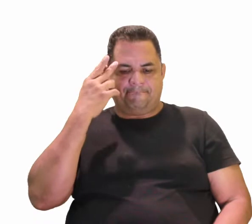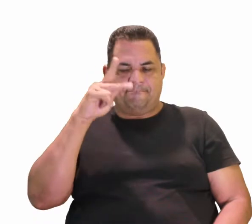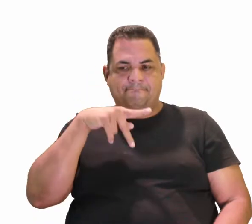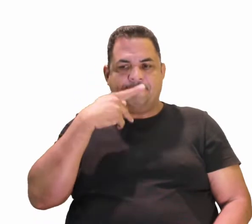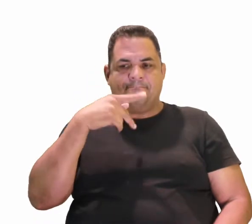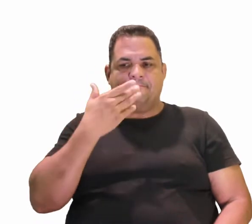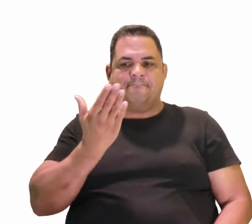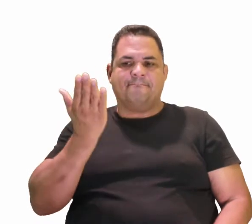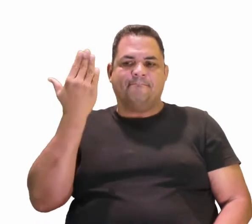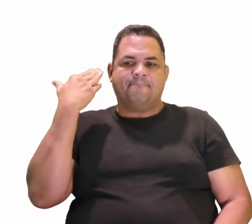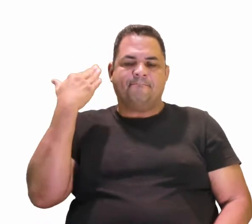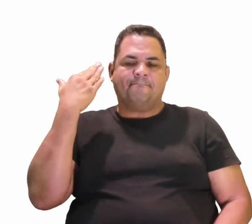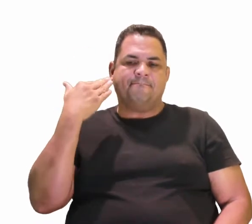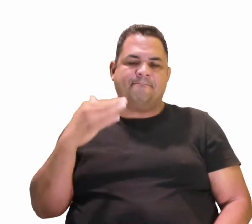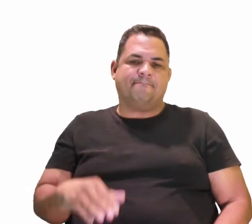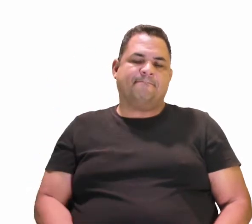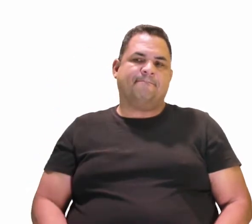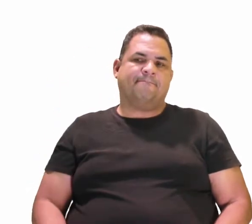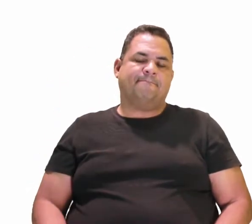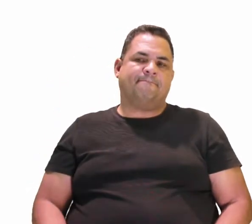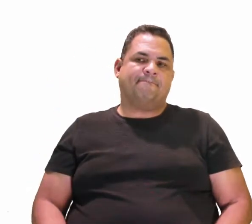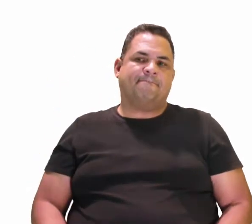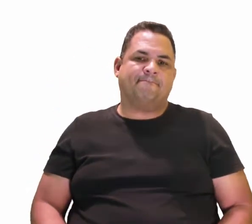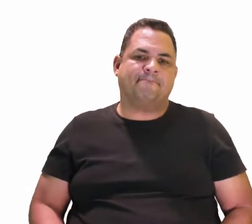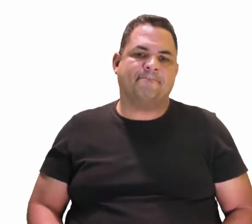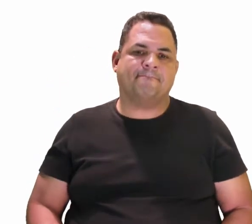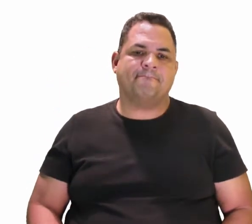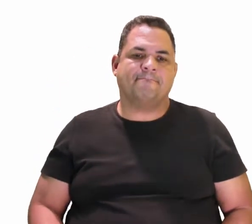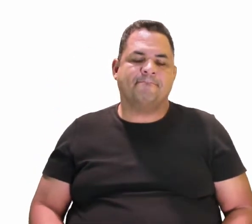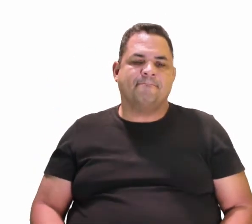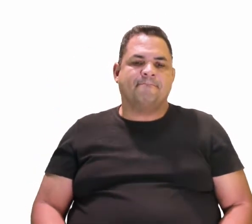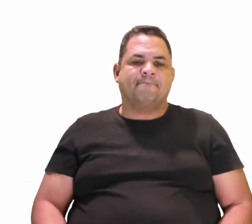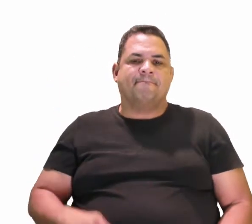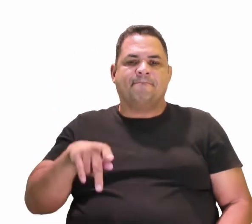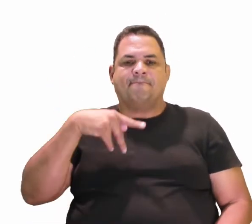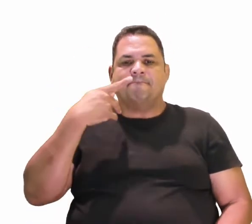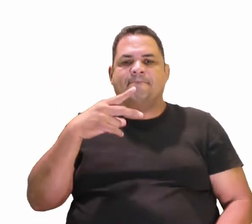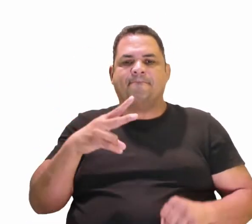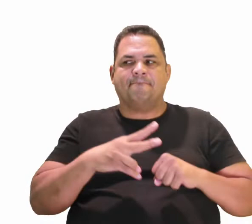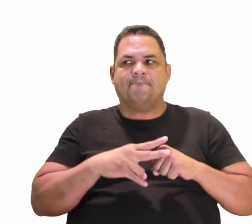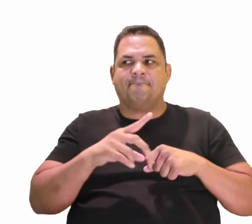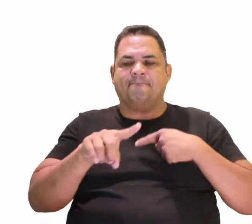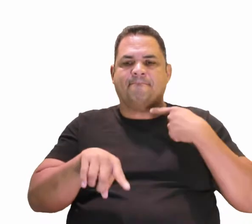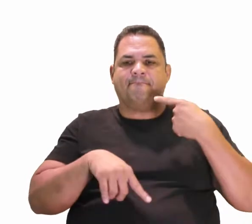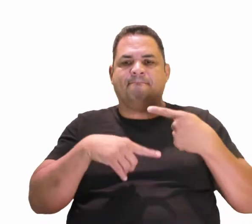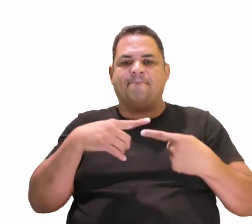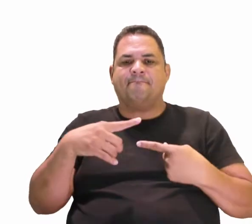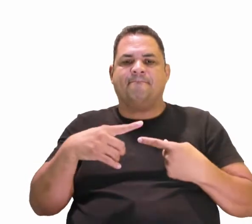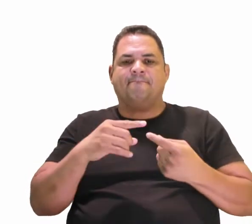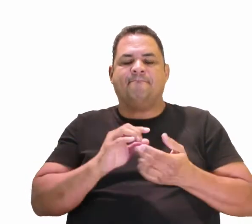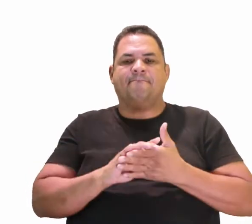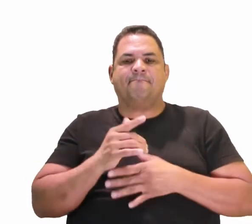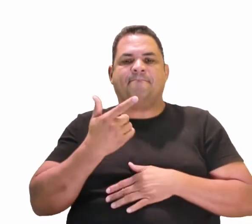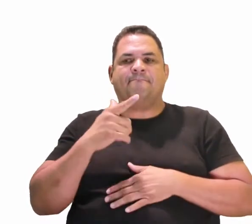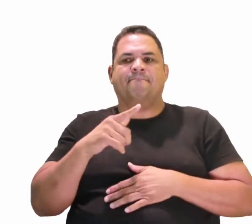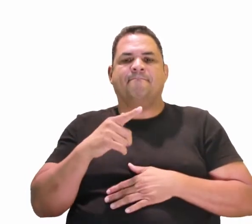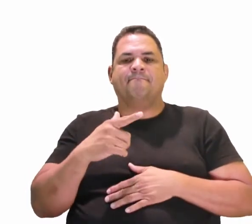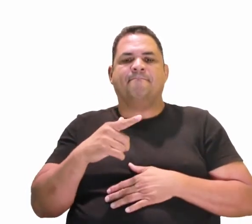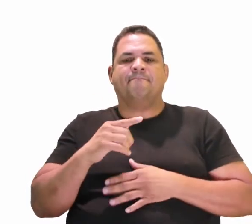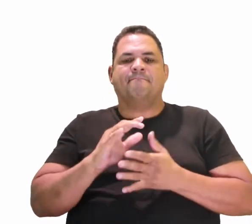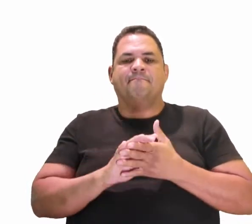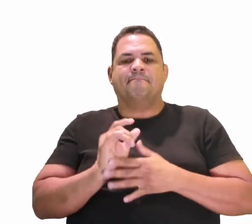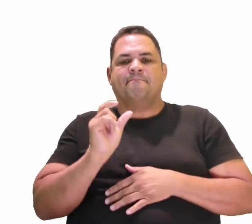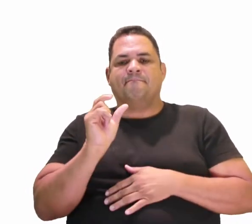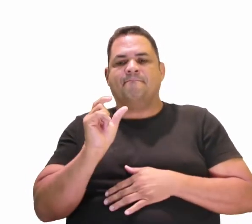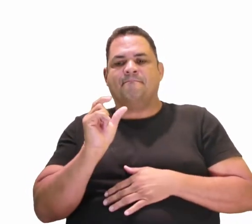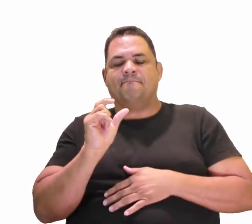na aula passada, na aula do can, eu falei que o verbo que vem depois do can, ele não vem com a